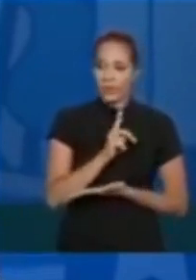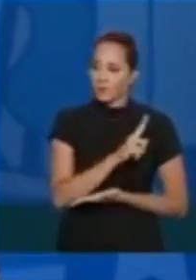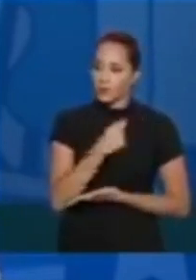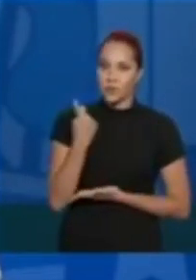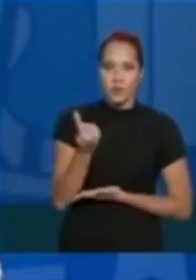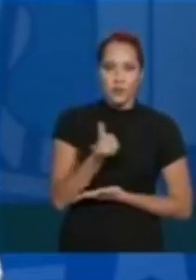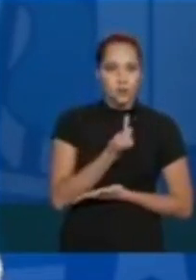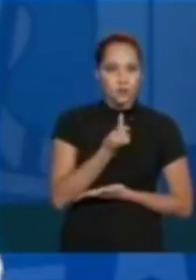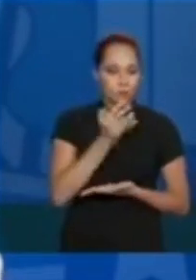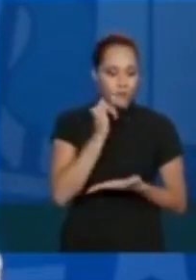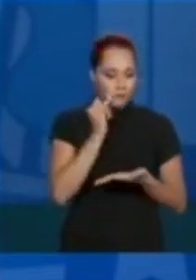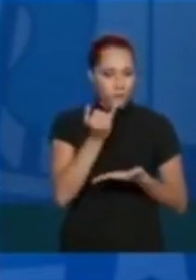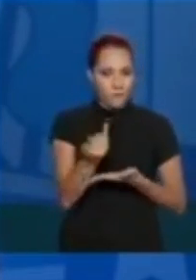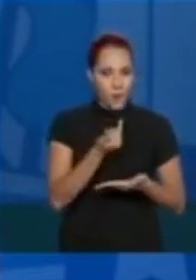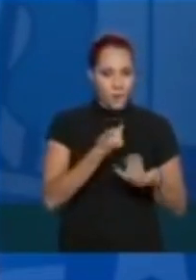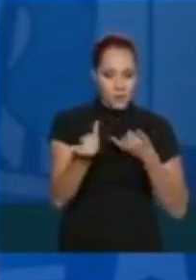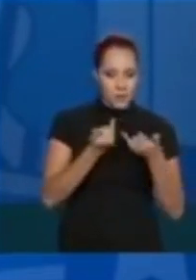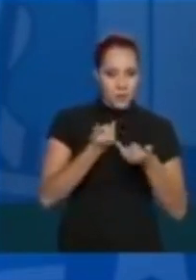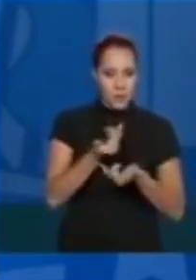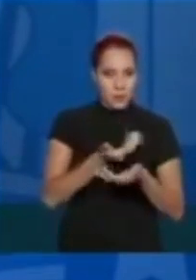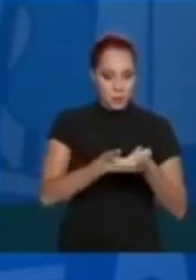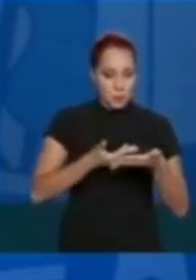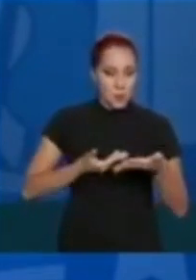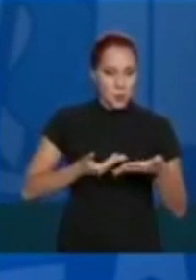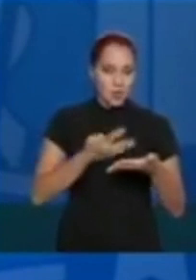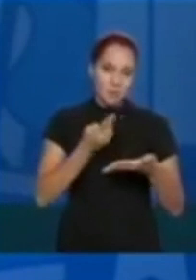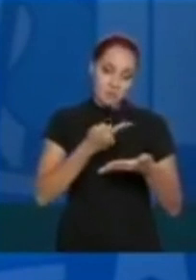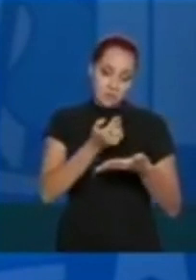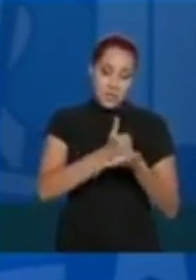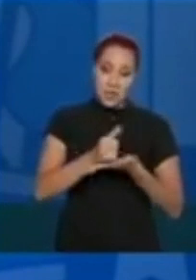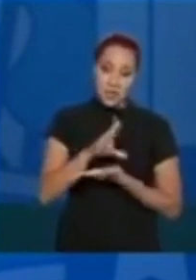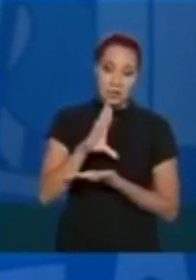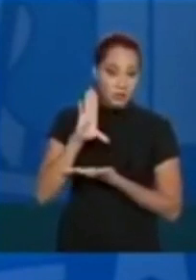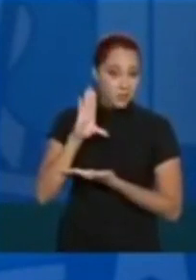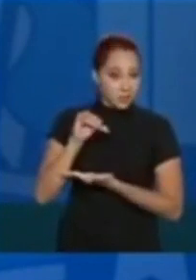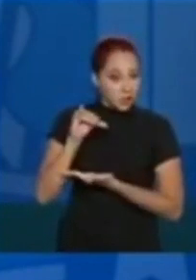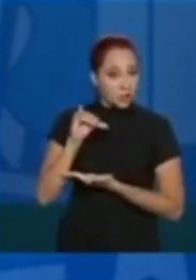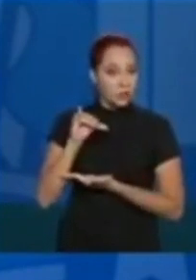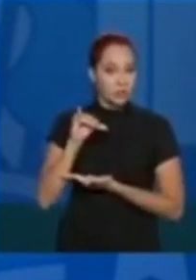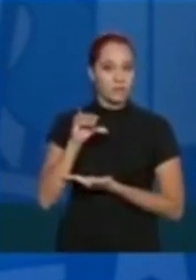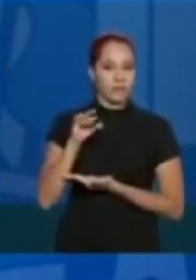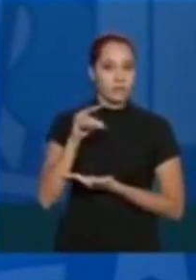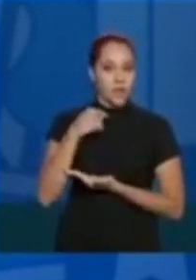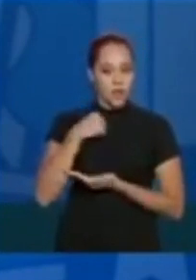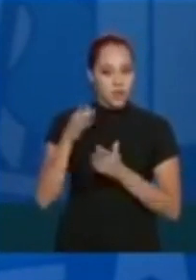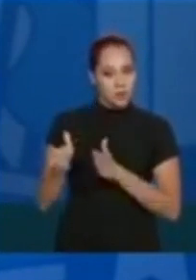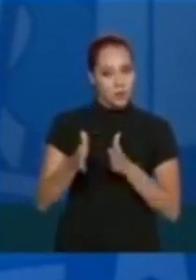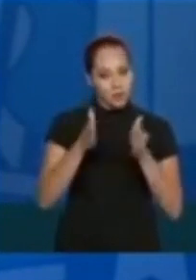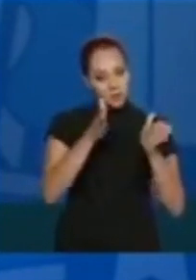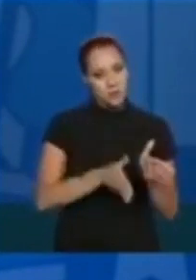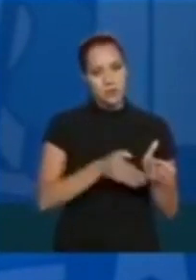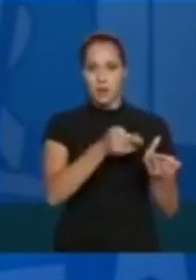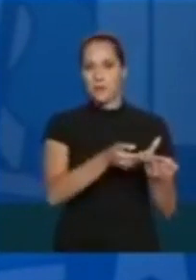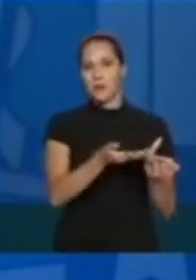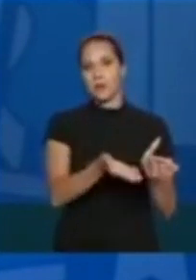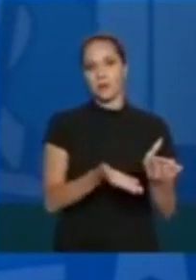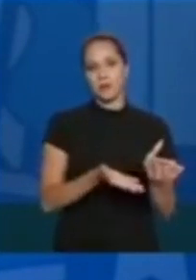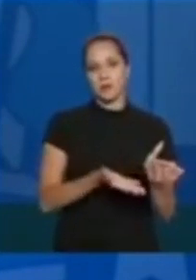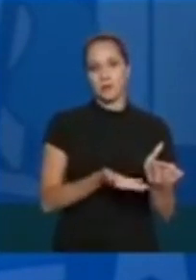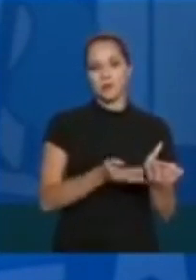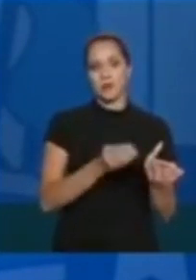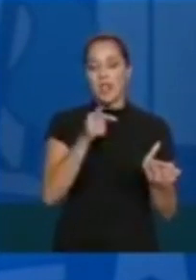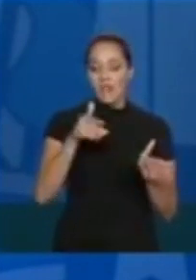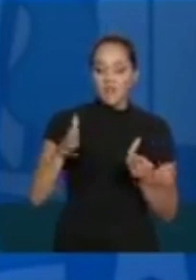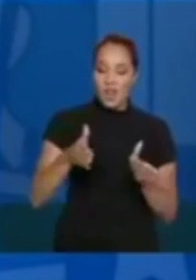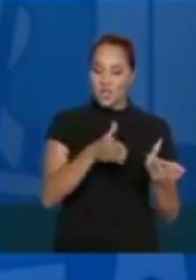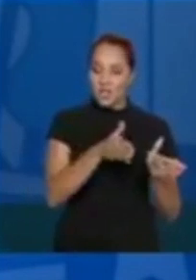nós recebemos, né, baseado em ciência, eu tenho esse caminho para oferecer. Fora